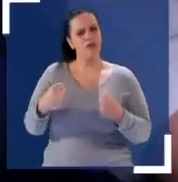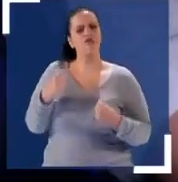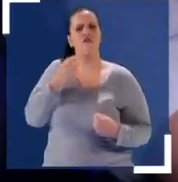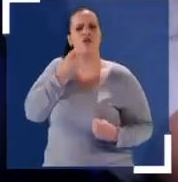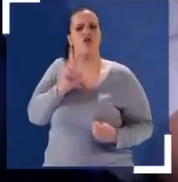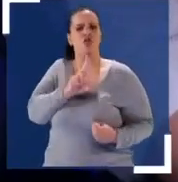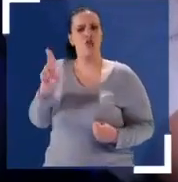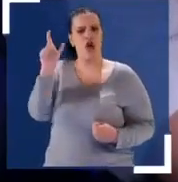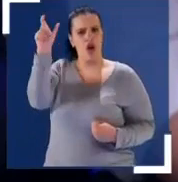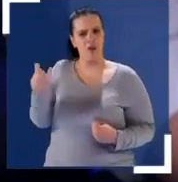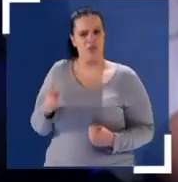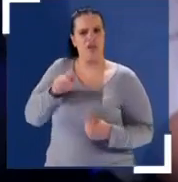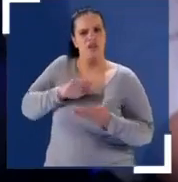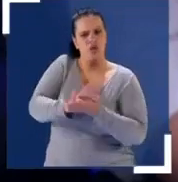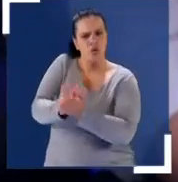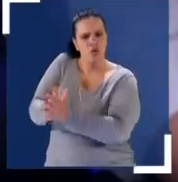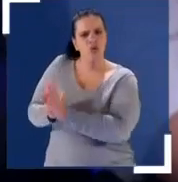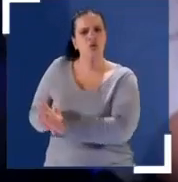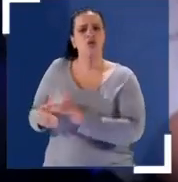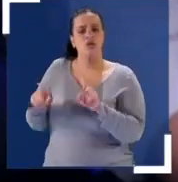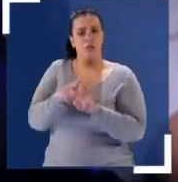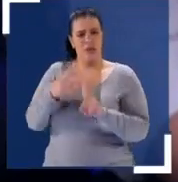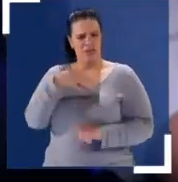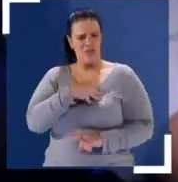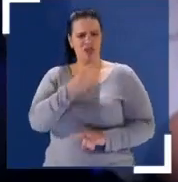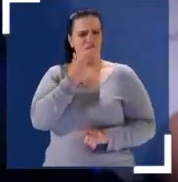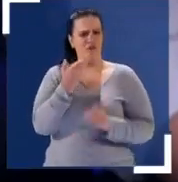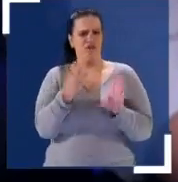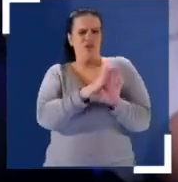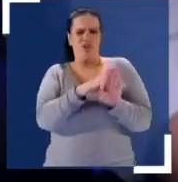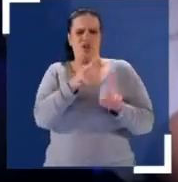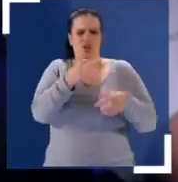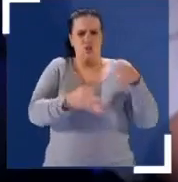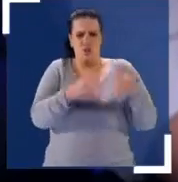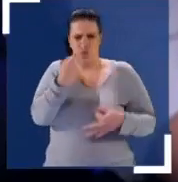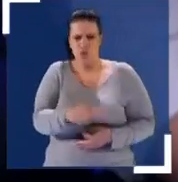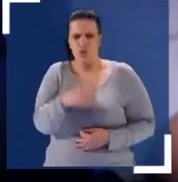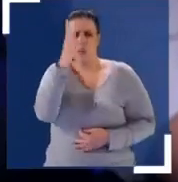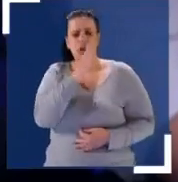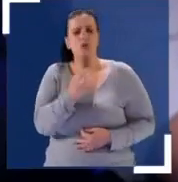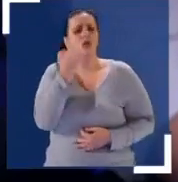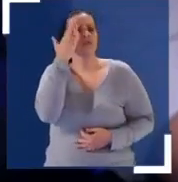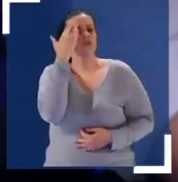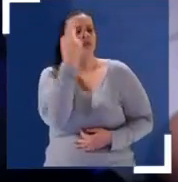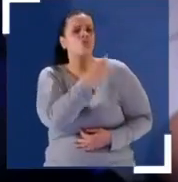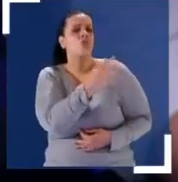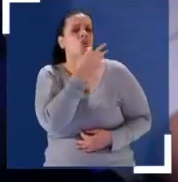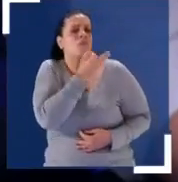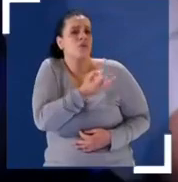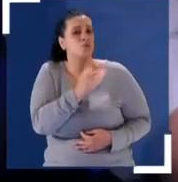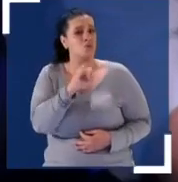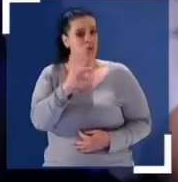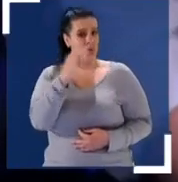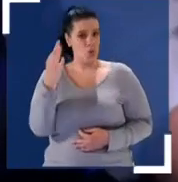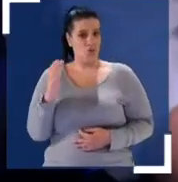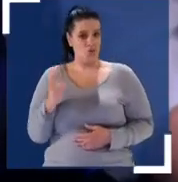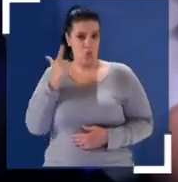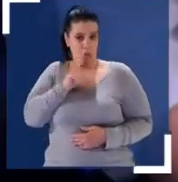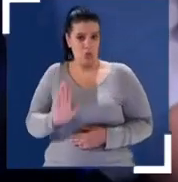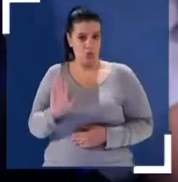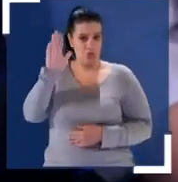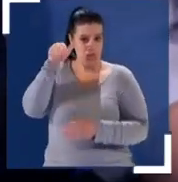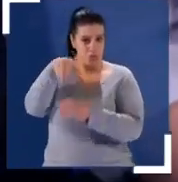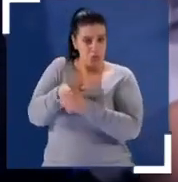Seu filho chegou a sugerir o fechamento do Supremo. Eu gostaria de saber a opinião do senhor sobre essas declarações e se a provável eleição de Jair Bolsonaro à